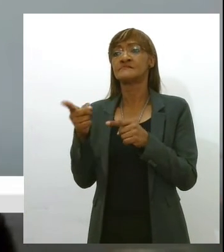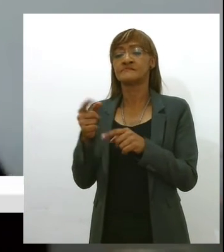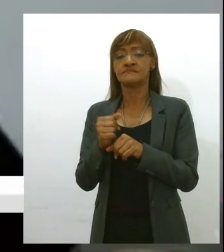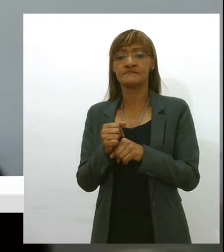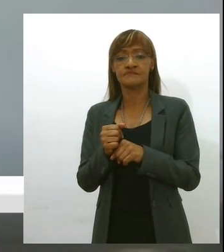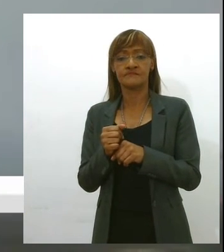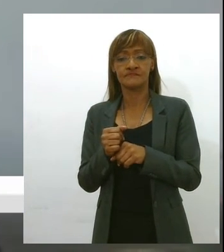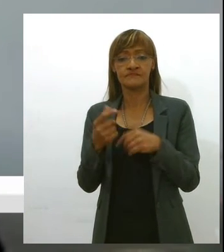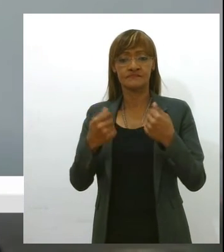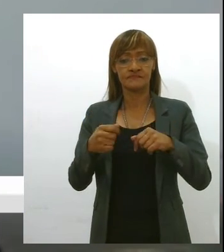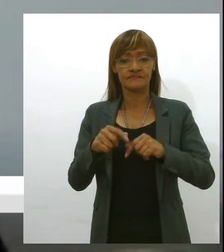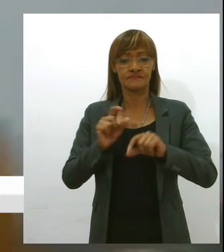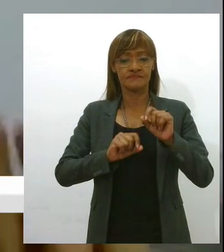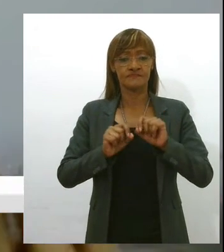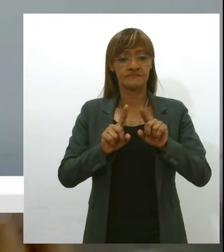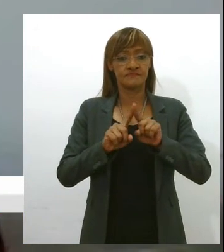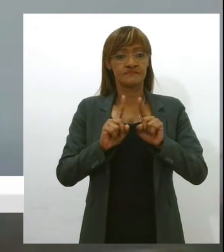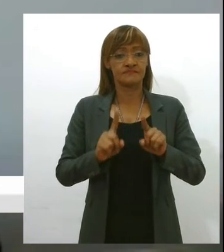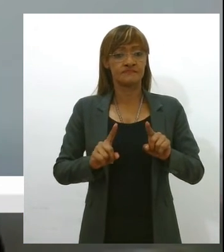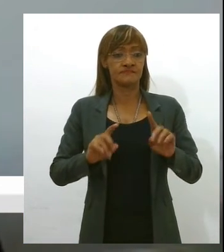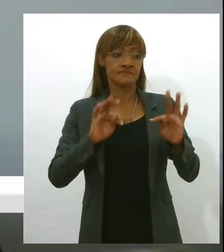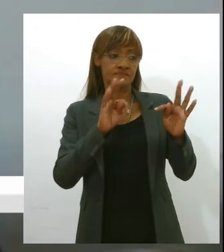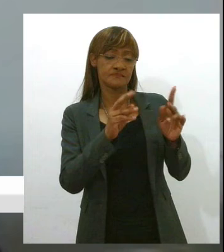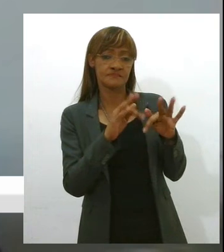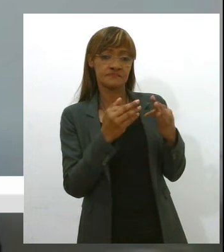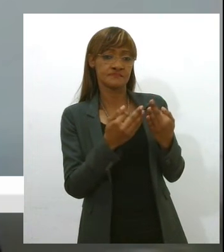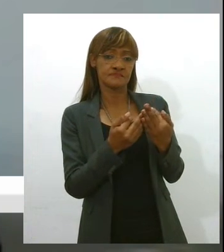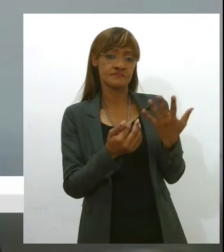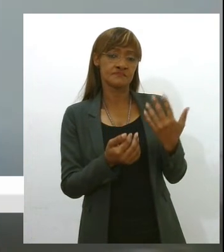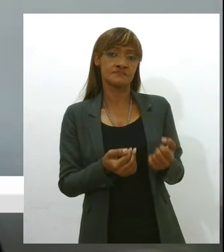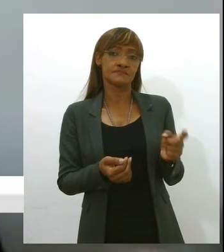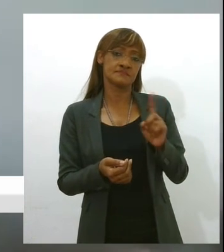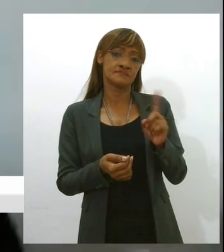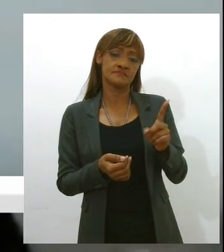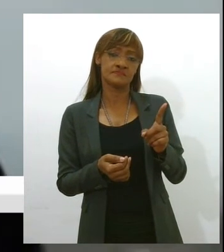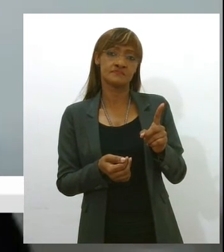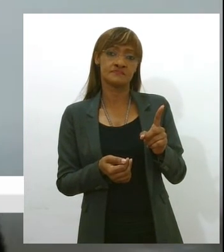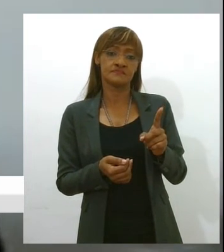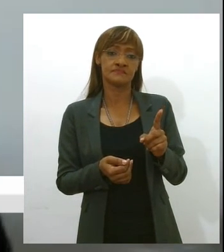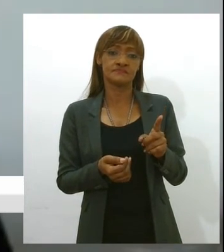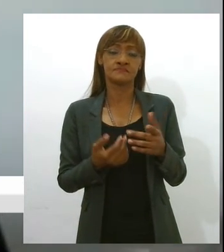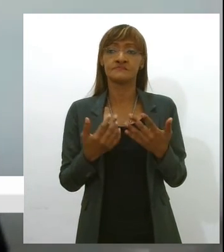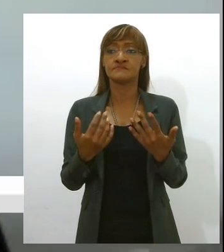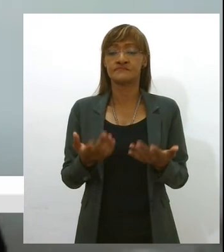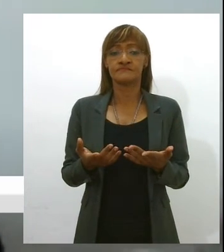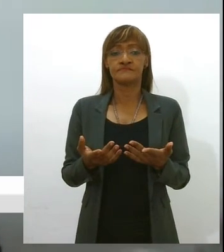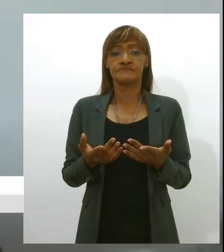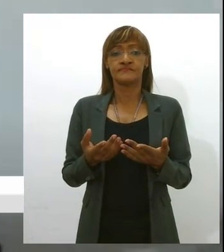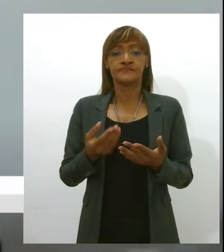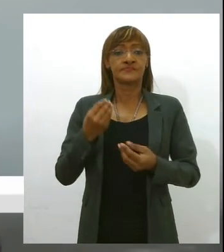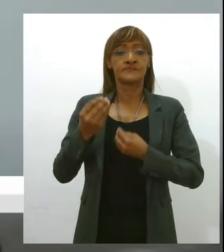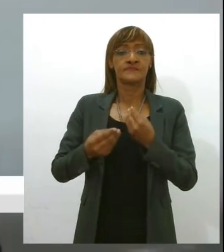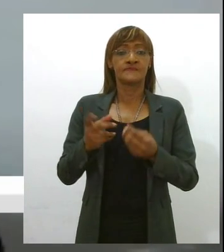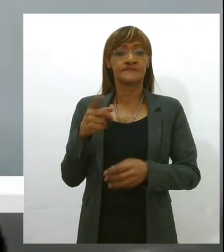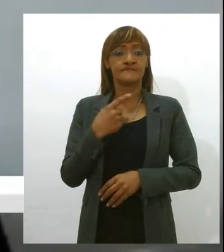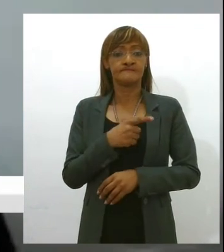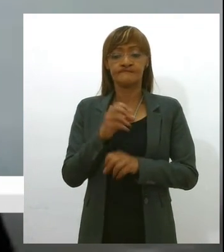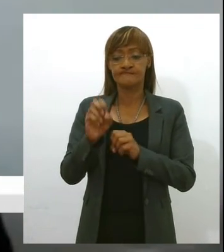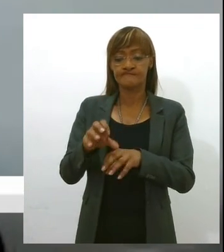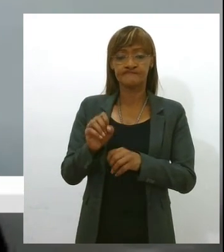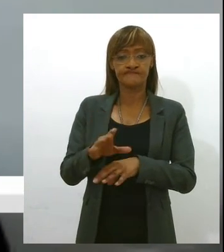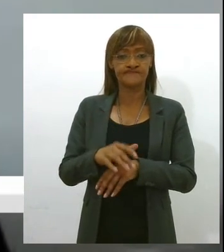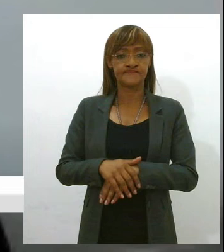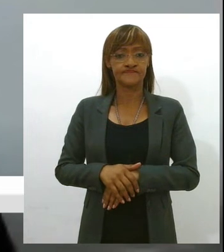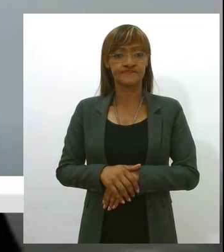mas nem toda família casa com a ideia, e traz um pouco essa relação, que a gente não cria o filho sozinho, né? Então tem